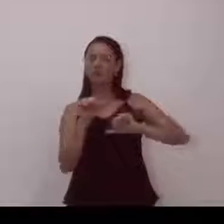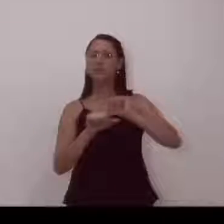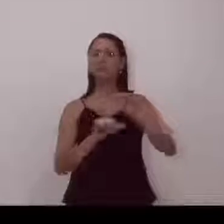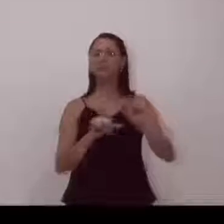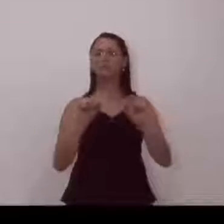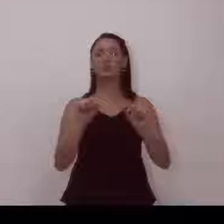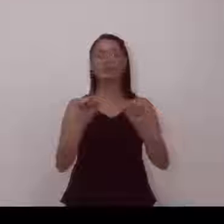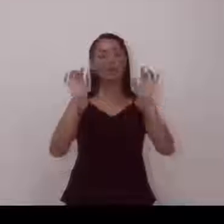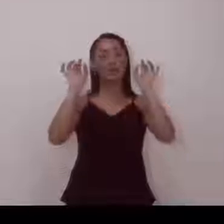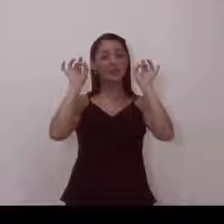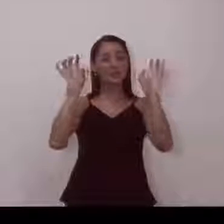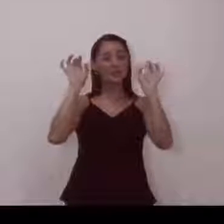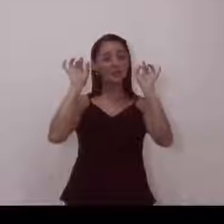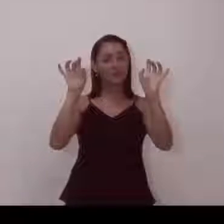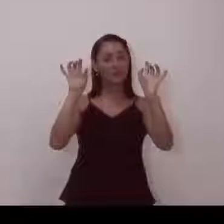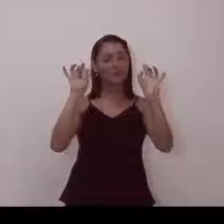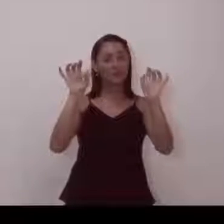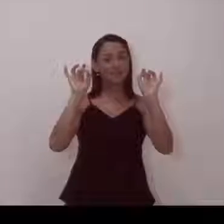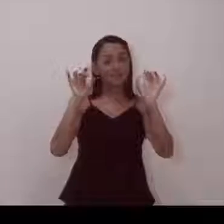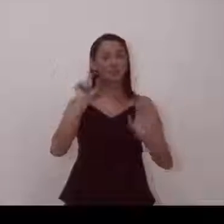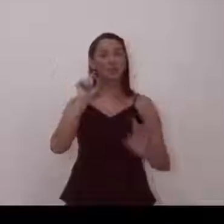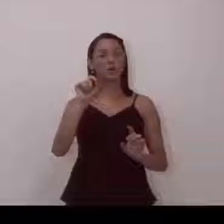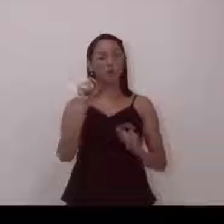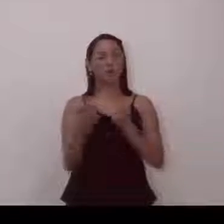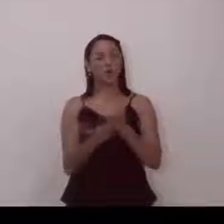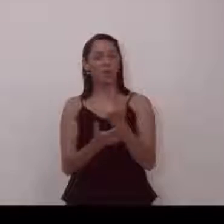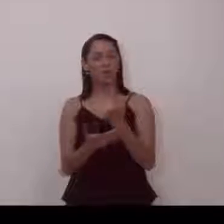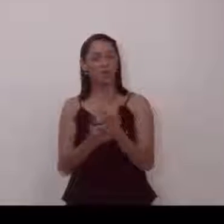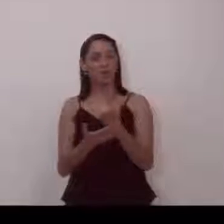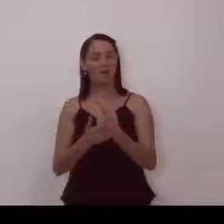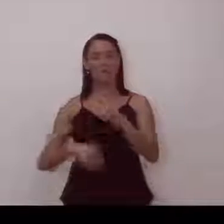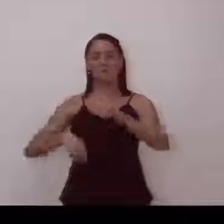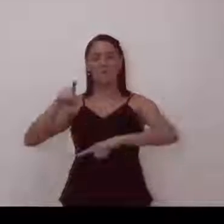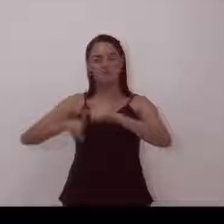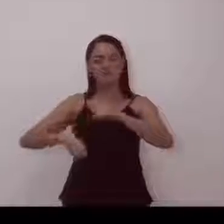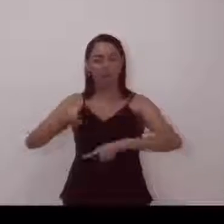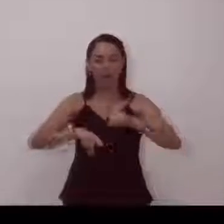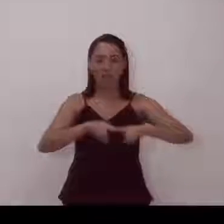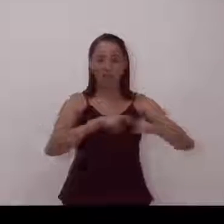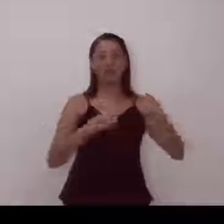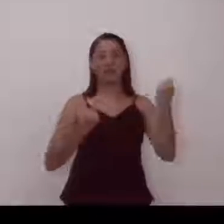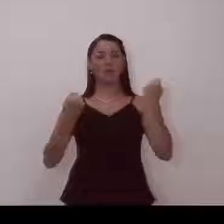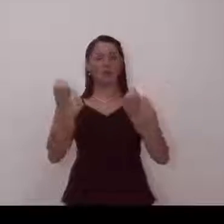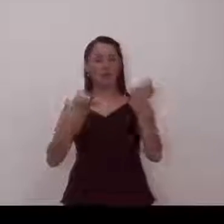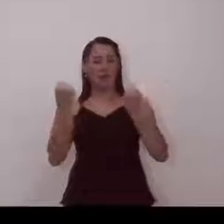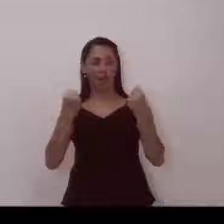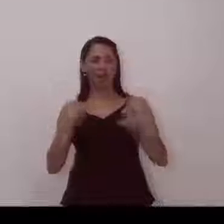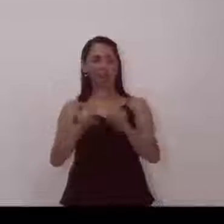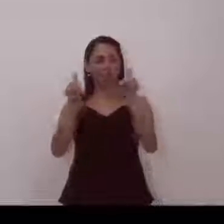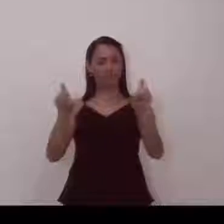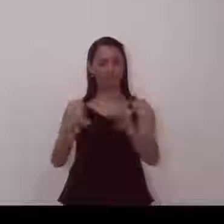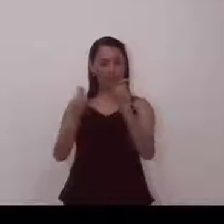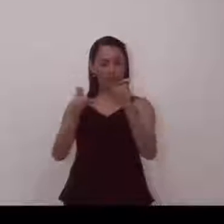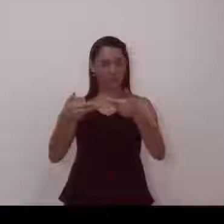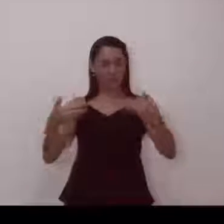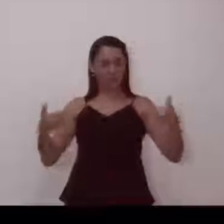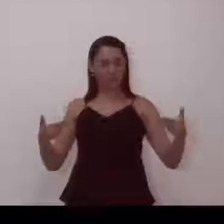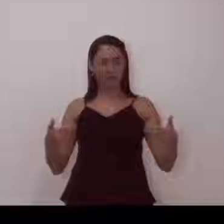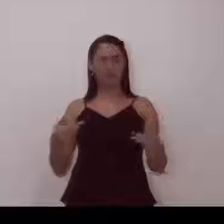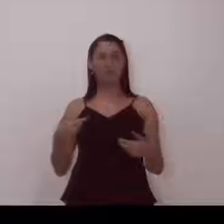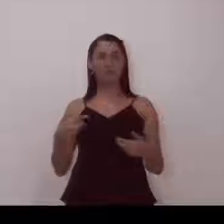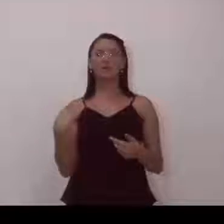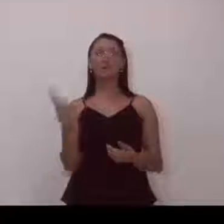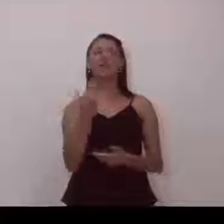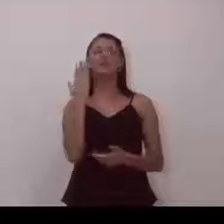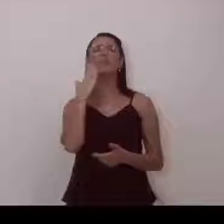destinadas exclusivamente a aquisição de máquinas, equipamentos, veículos e softwares. Então, lá, quando a gente começa a